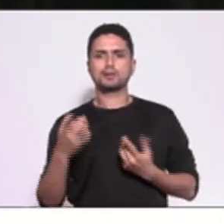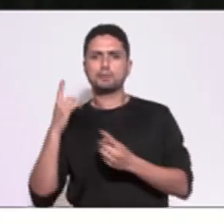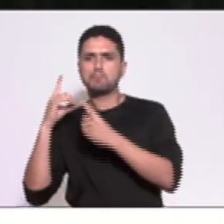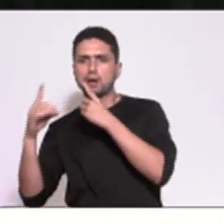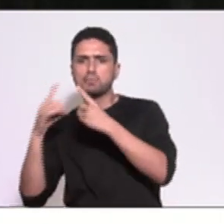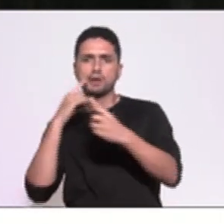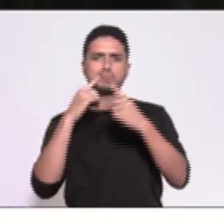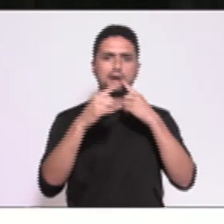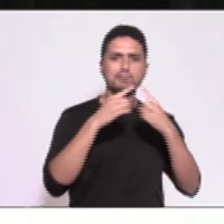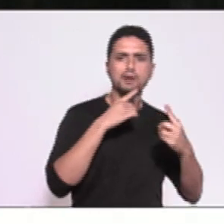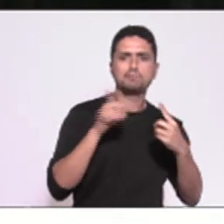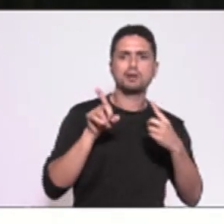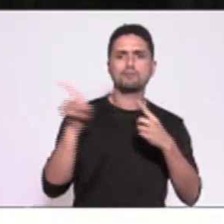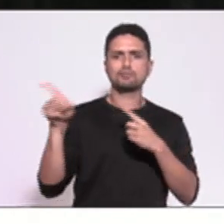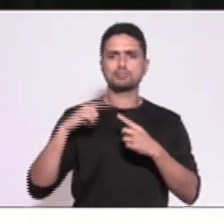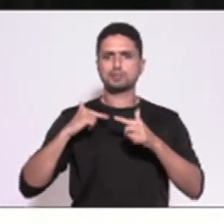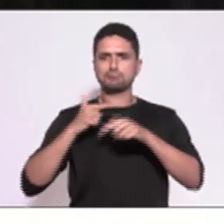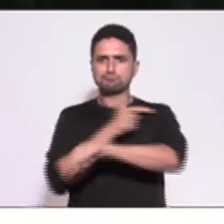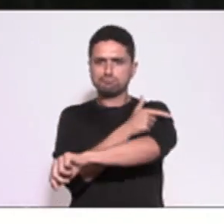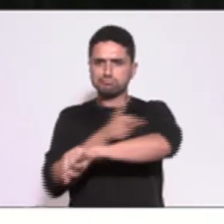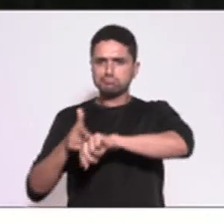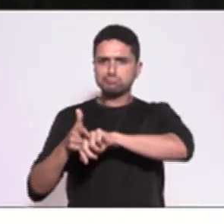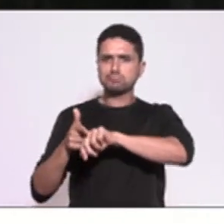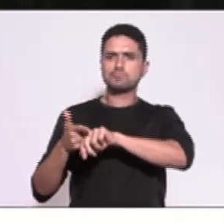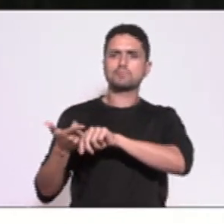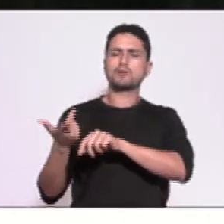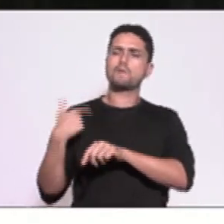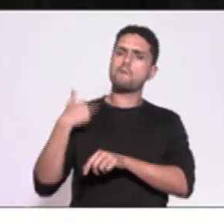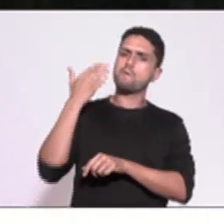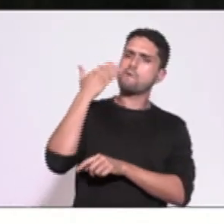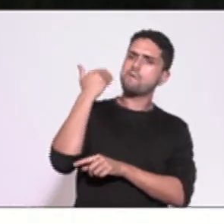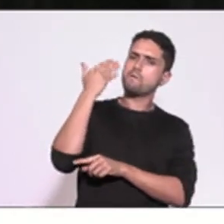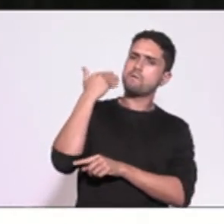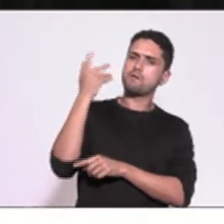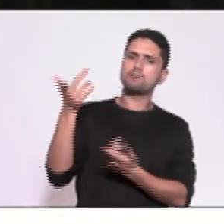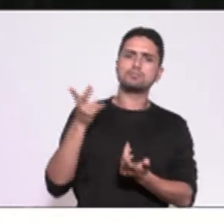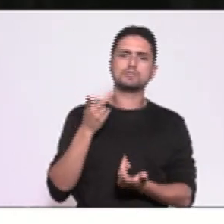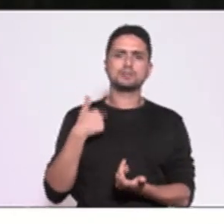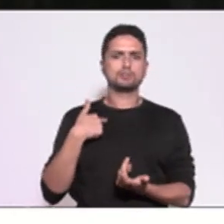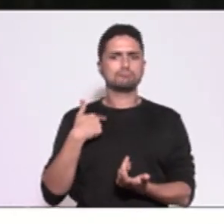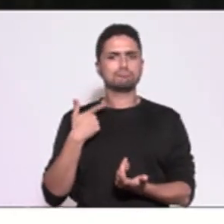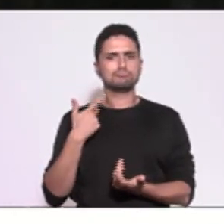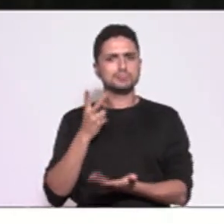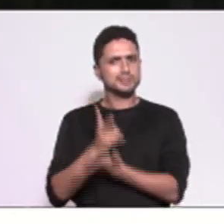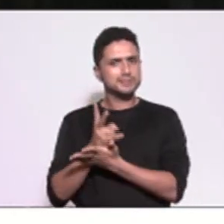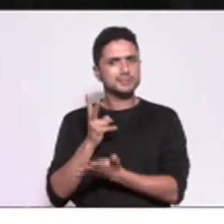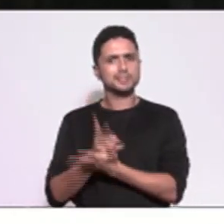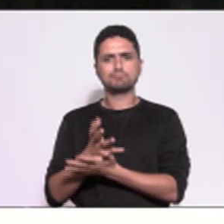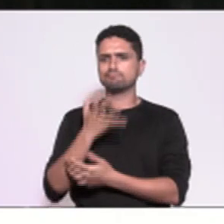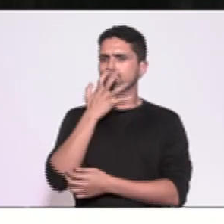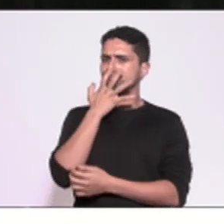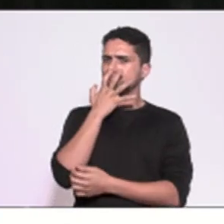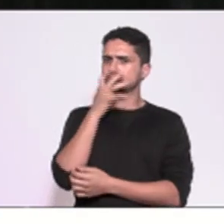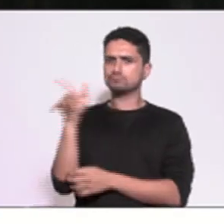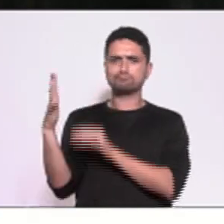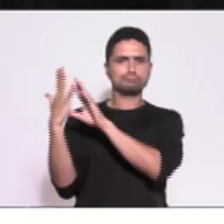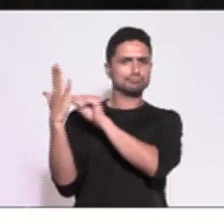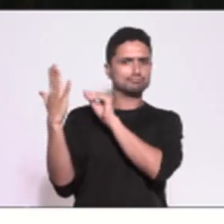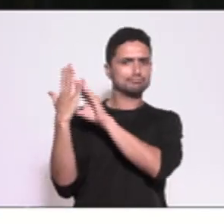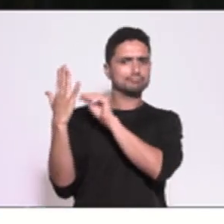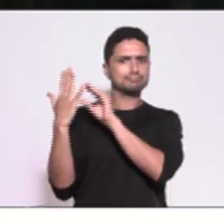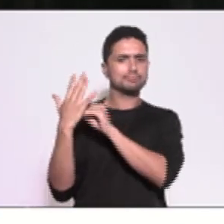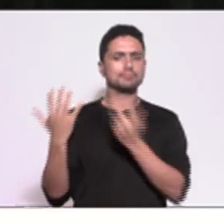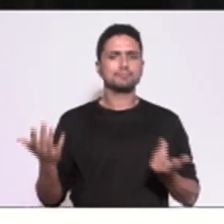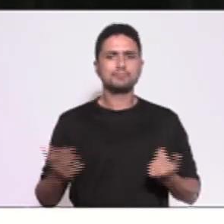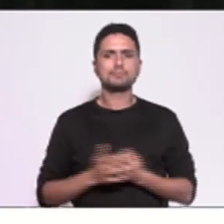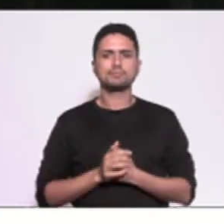conduta, pela forma com que o Ronaldo Gomlevski fazia política. Eu admirava muito, admiro até hoje. Tenho ele como